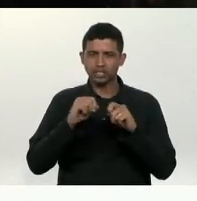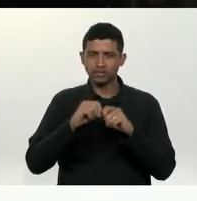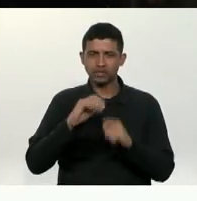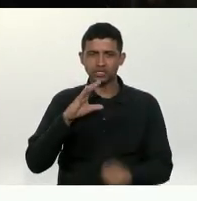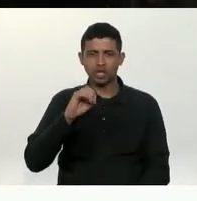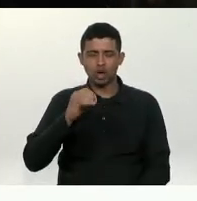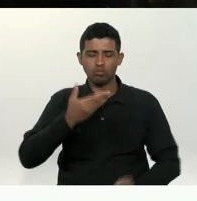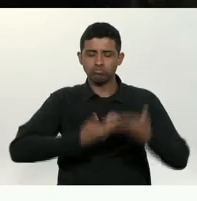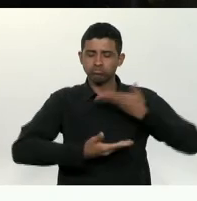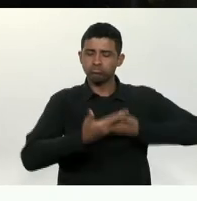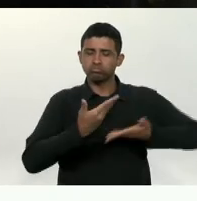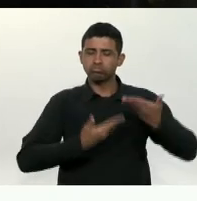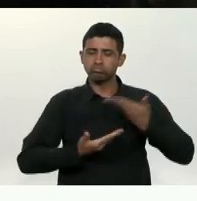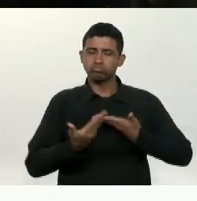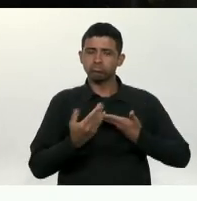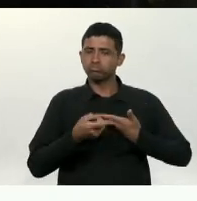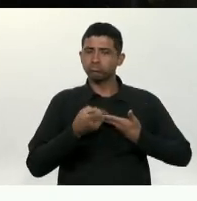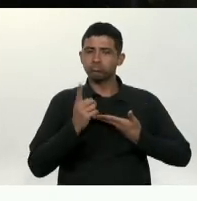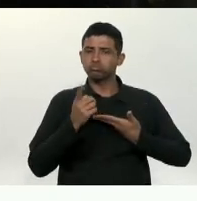coparticipação, primeiro você faz,